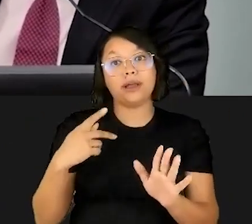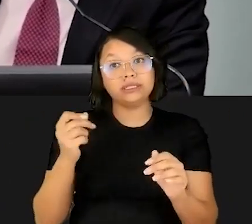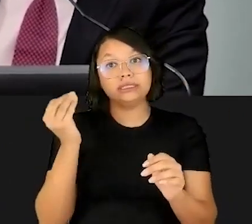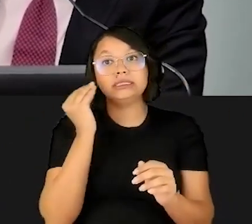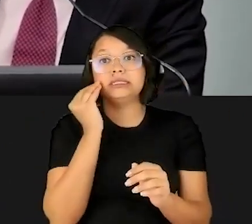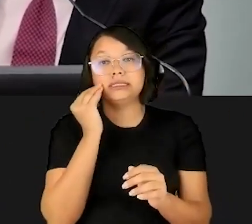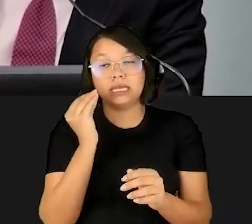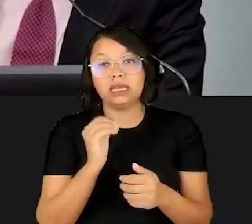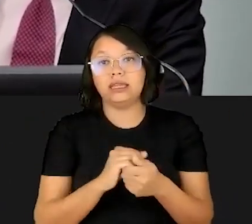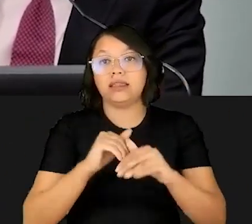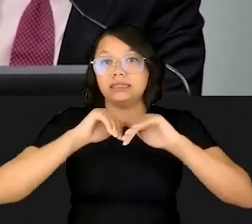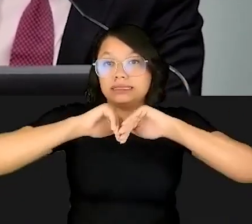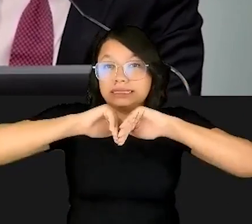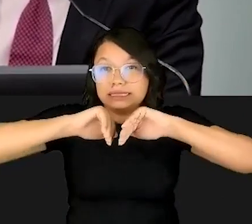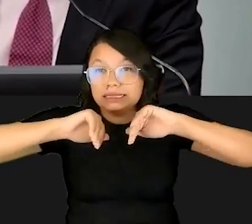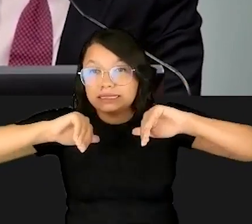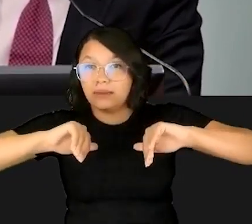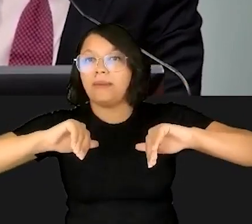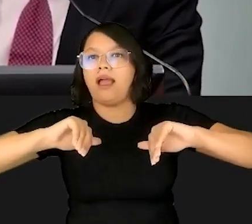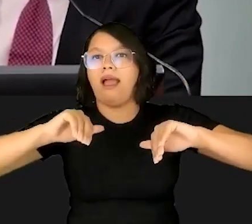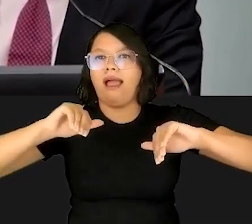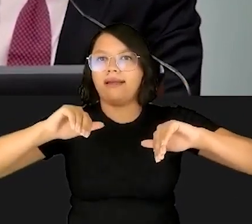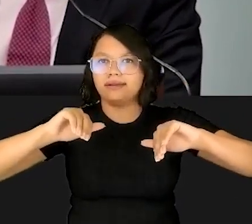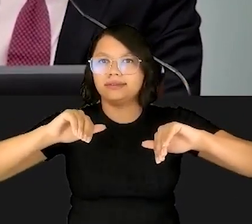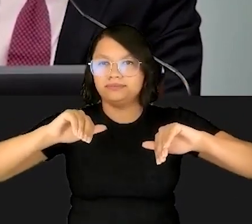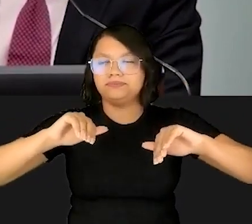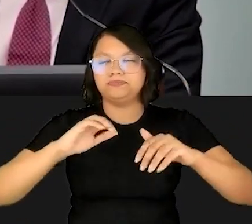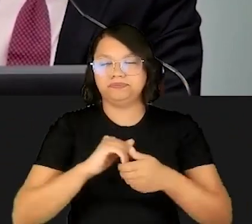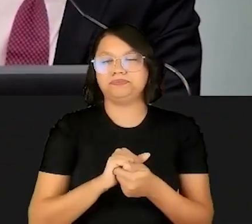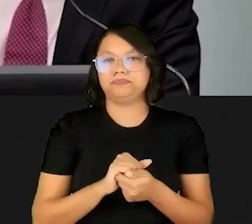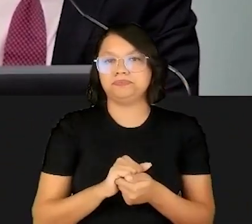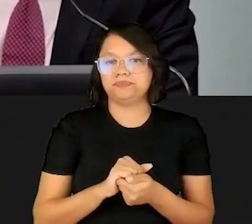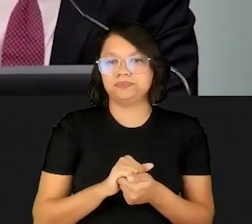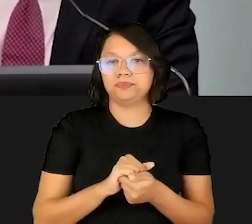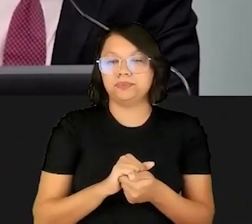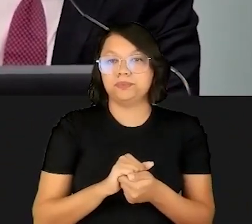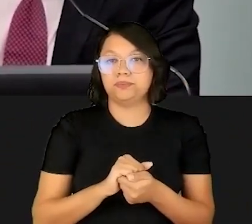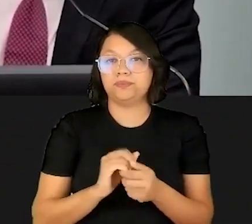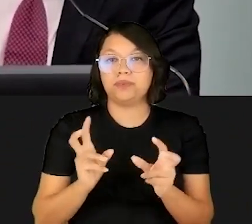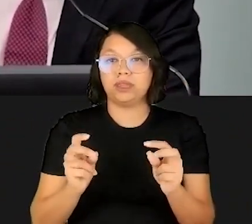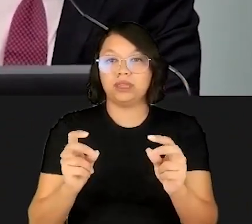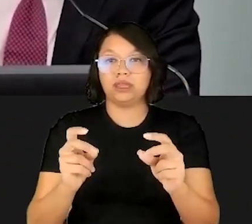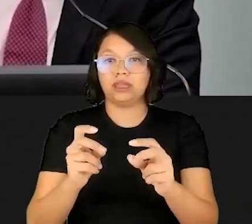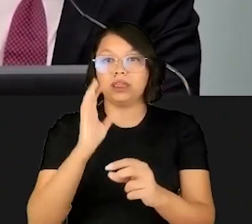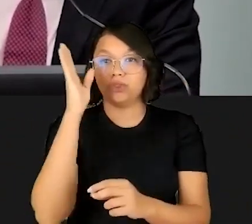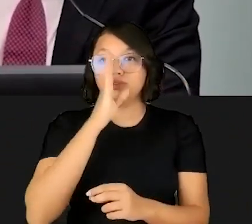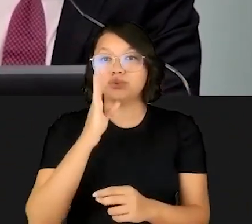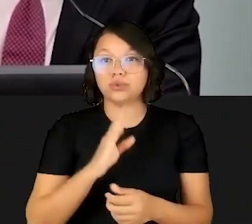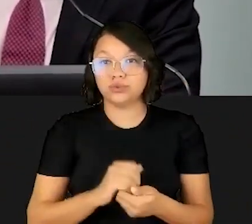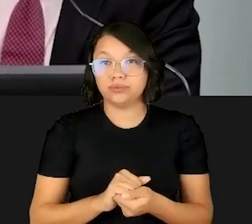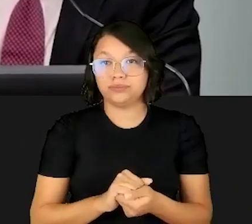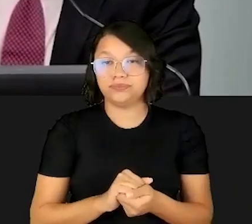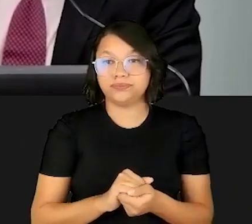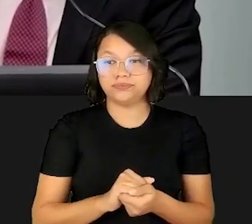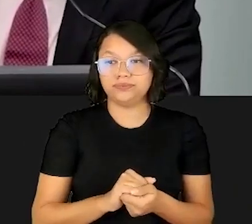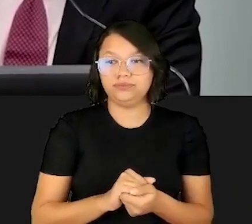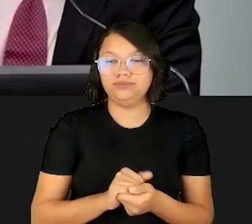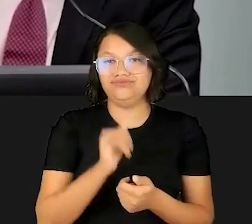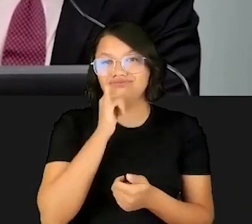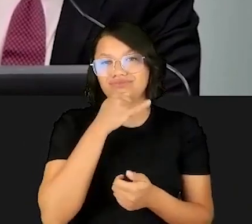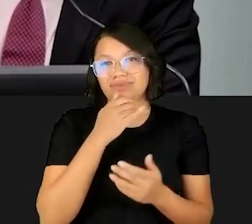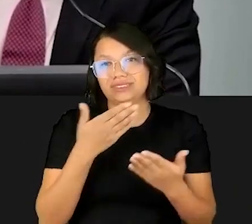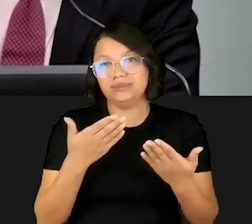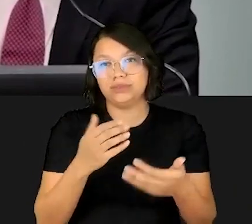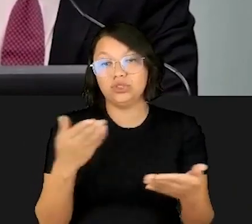uma separação de interesse muito grande sempre que possível aqui. Câncer no Brasil. Câncer no Brasil,